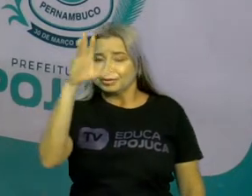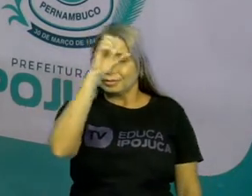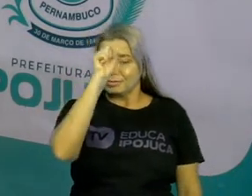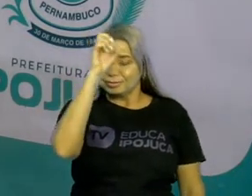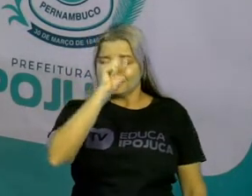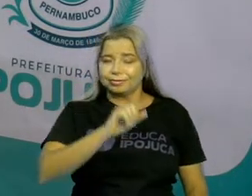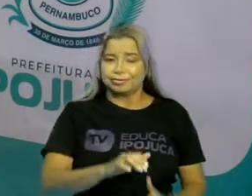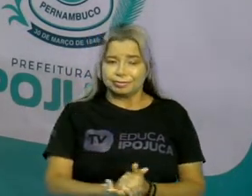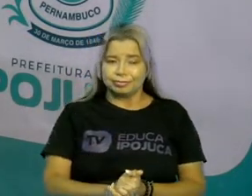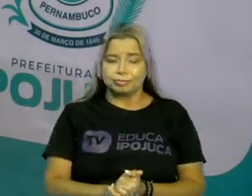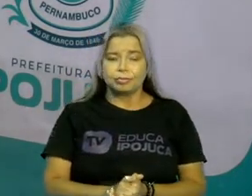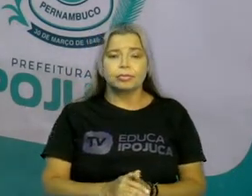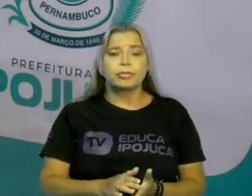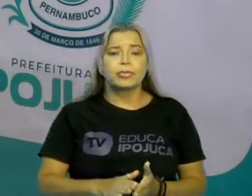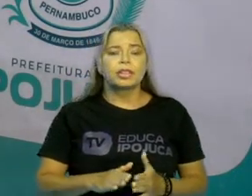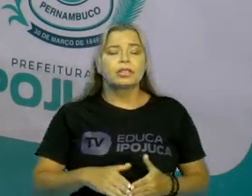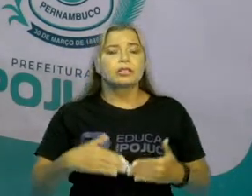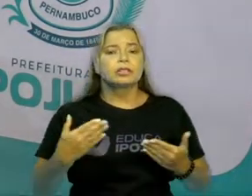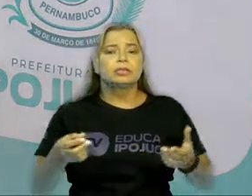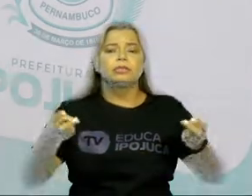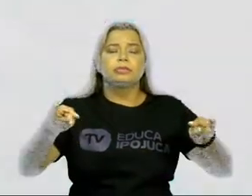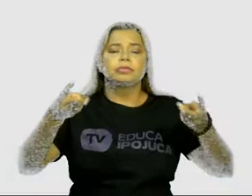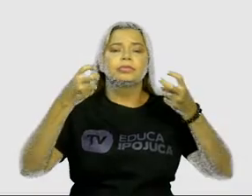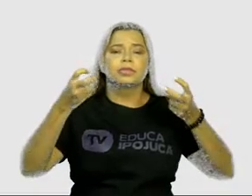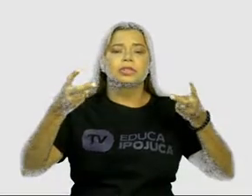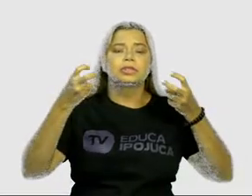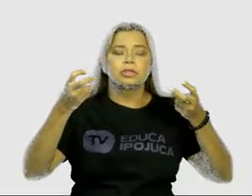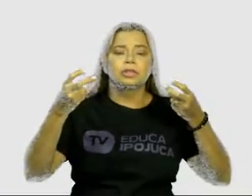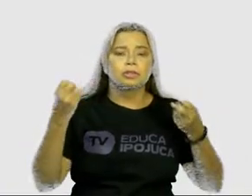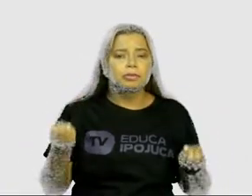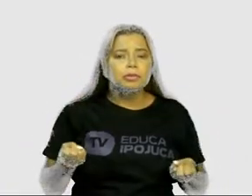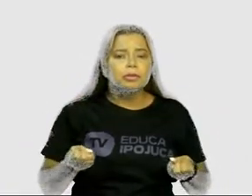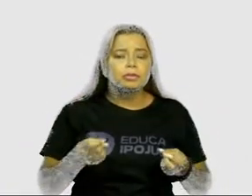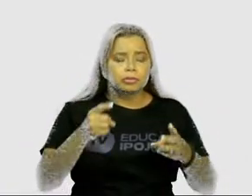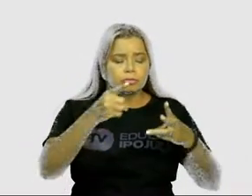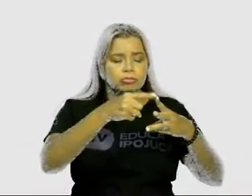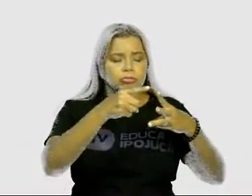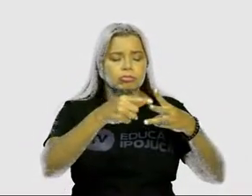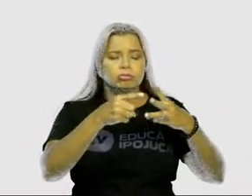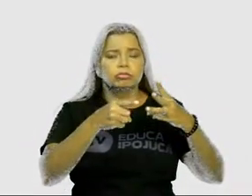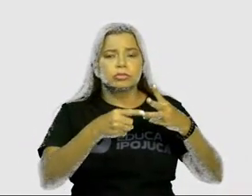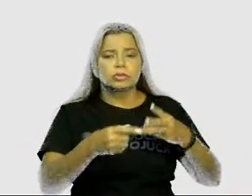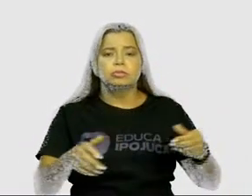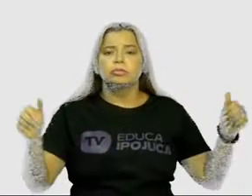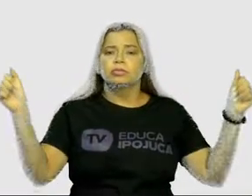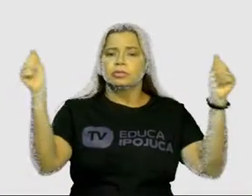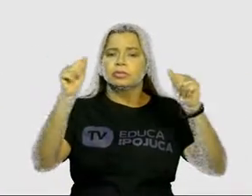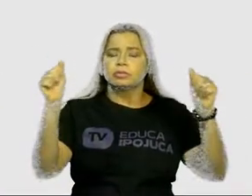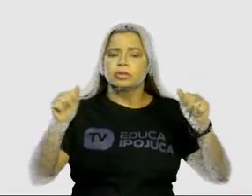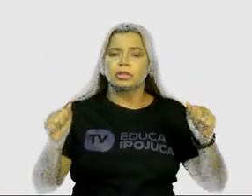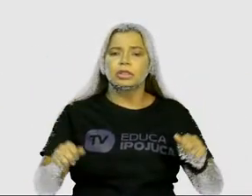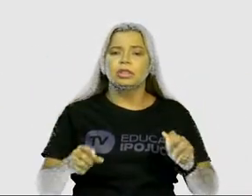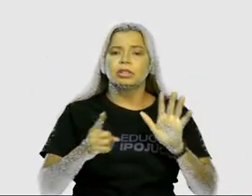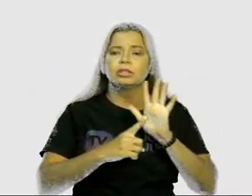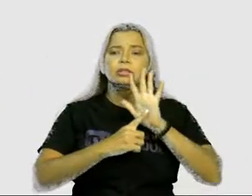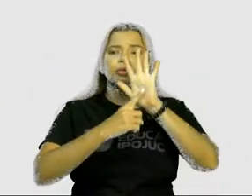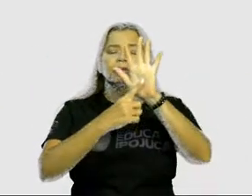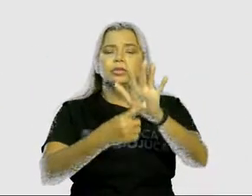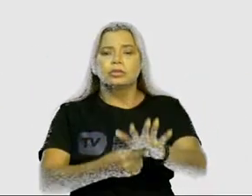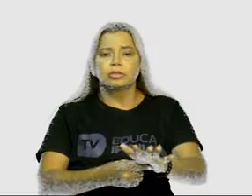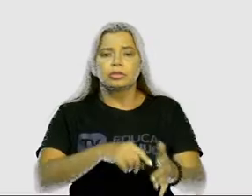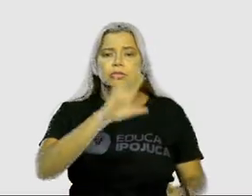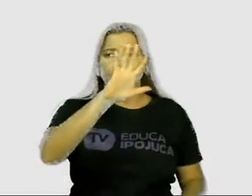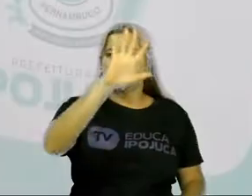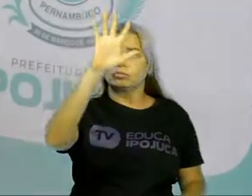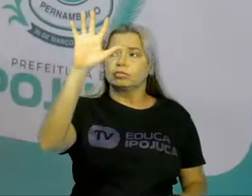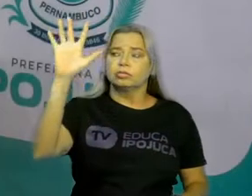Percebendo assim, qual o tipo de arte mostrada na imagem? Analisando, digamos que a gente tire aqui,